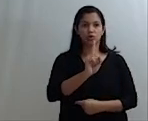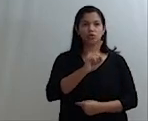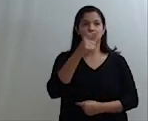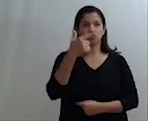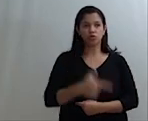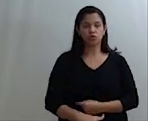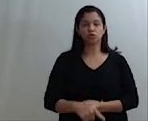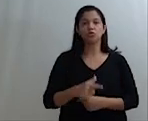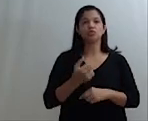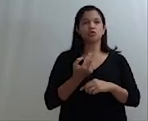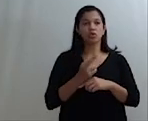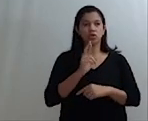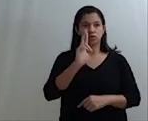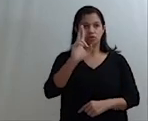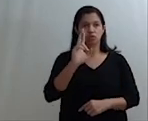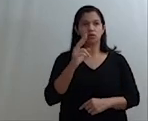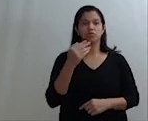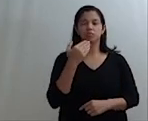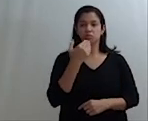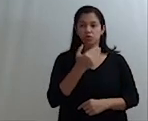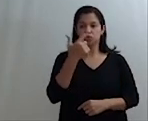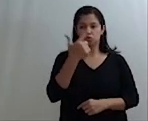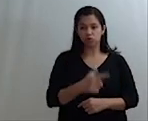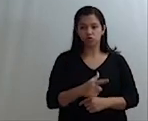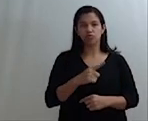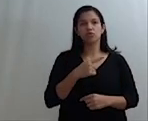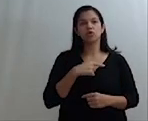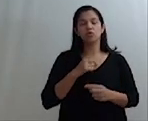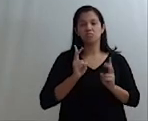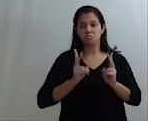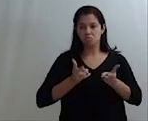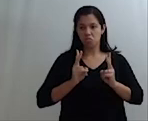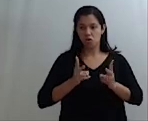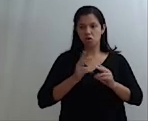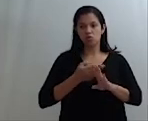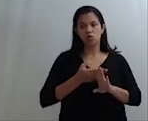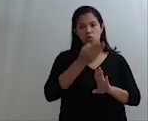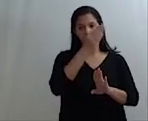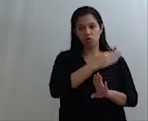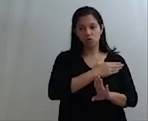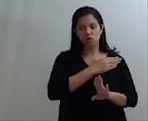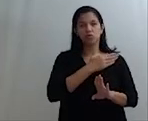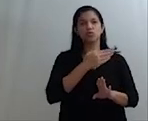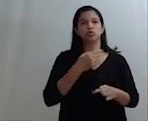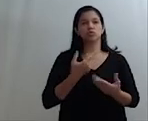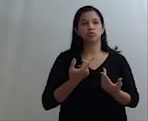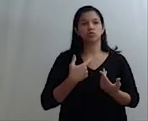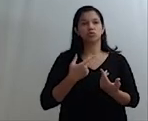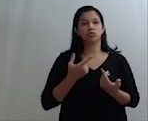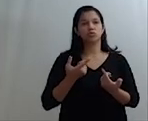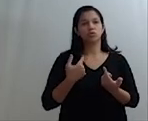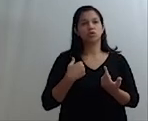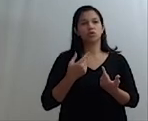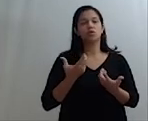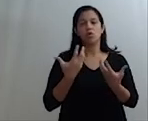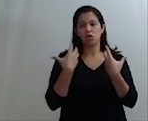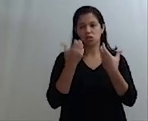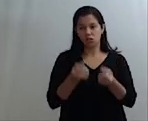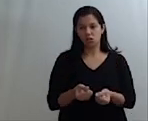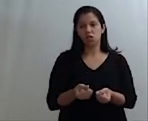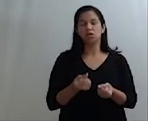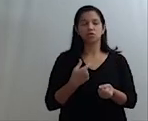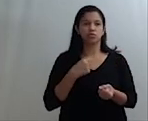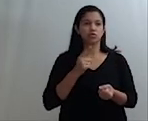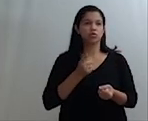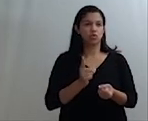Rogério e eu reitero aqui as razões do do do julgamento anterior então eu daria provimento ao recurso para conceder a ordem reclamada senhor